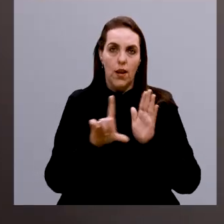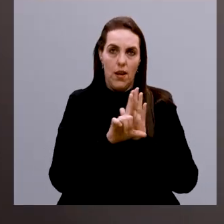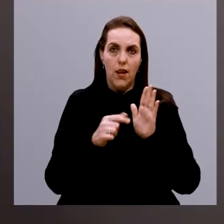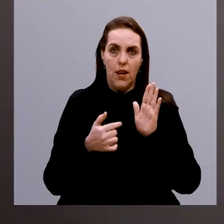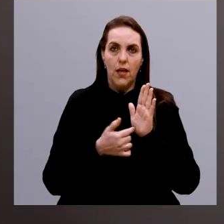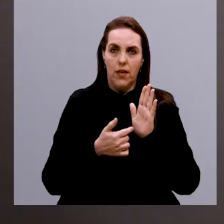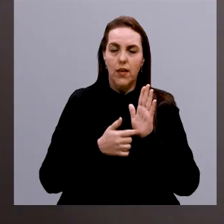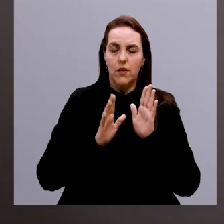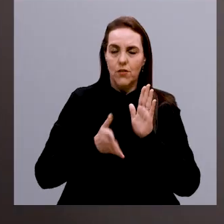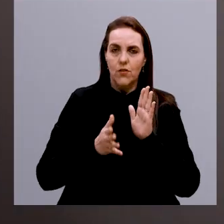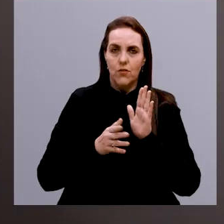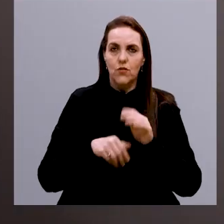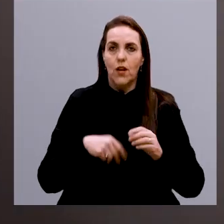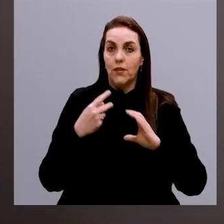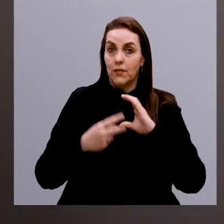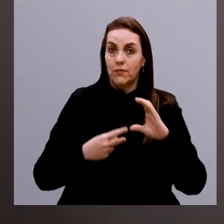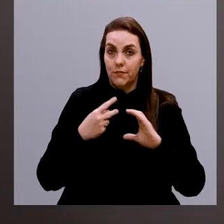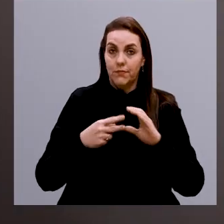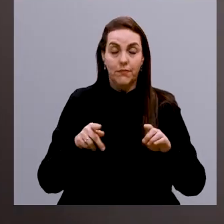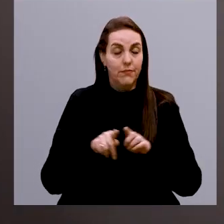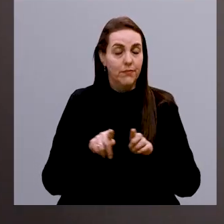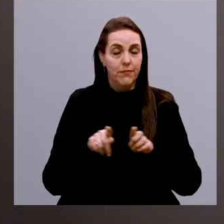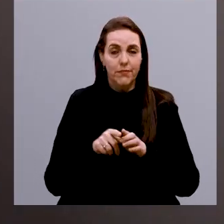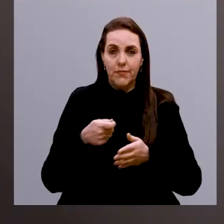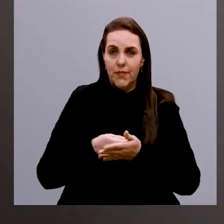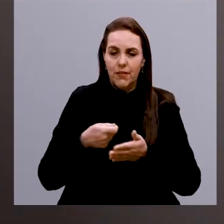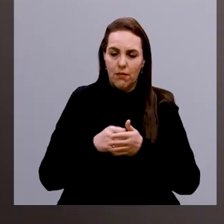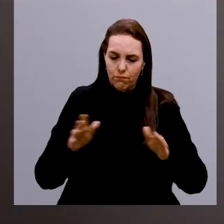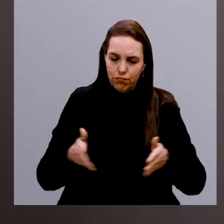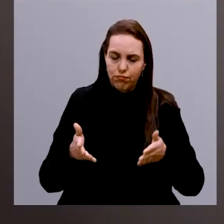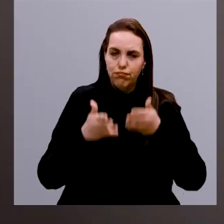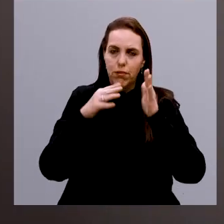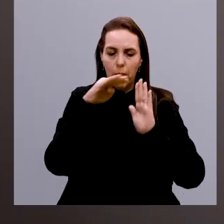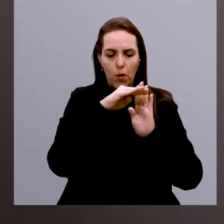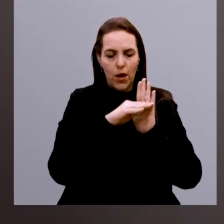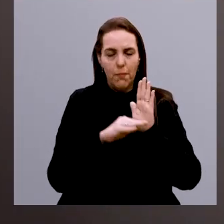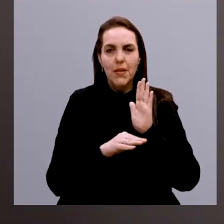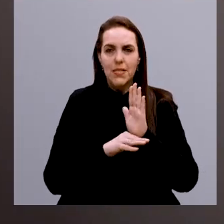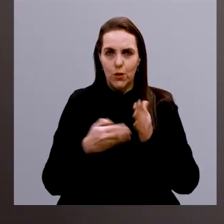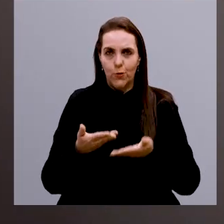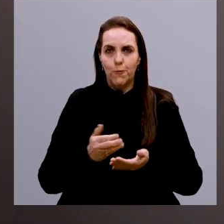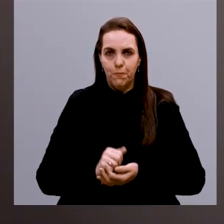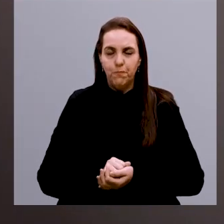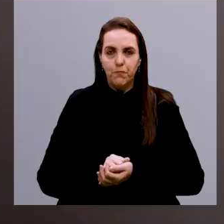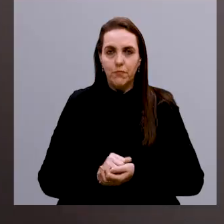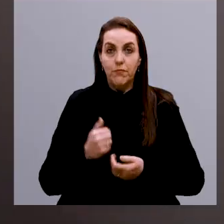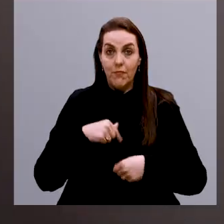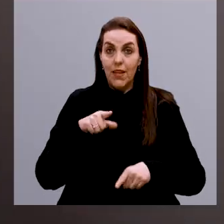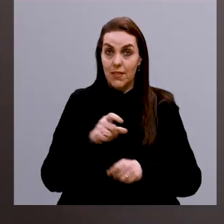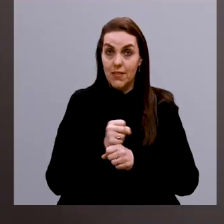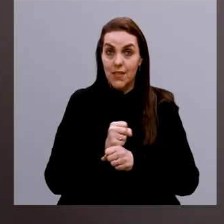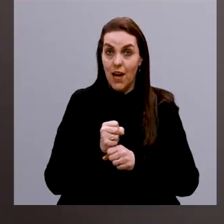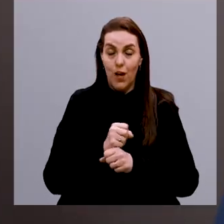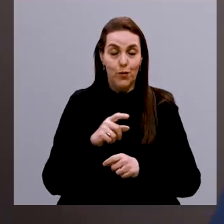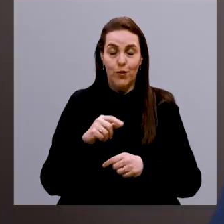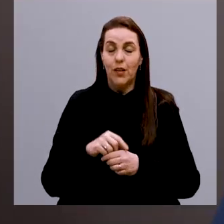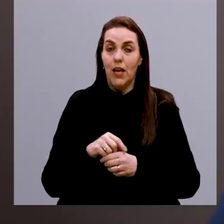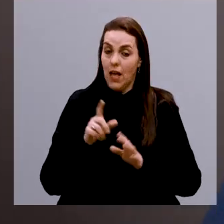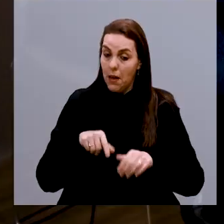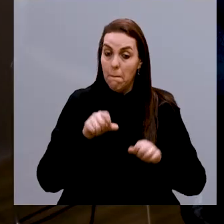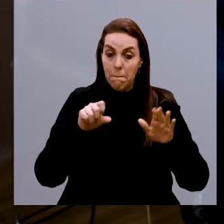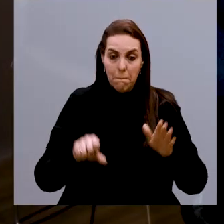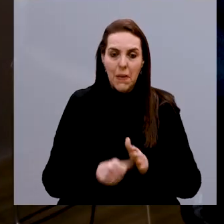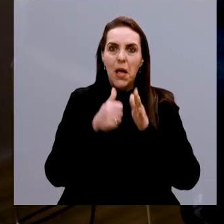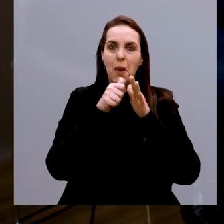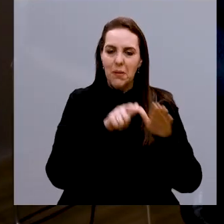E que a gente tem tentado, enquanto Poder Legislativo, também fomentar ações e programação nesse sentido. Esse ano, sem dúvida nenhuma, foi a melhor